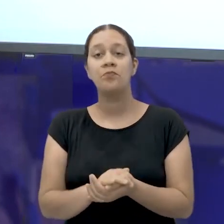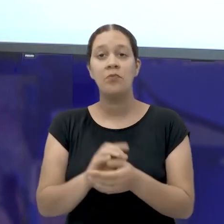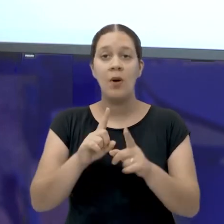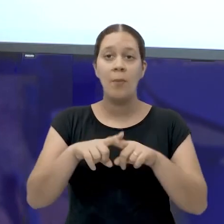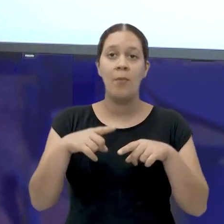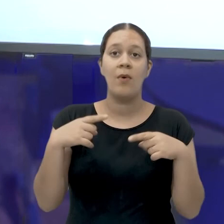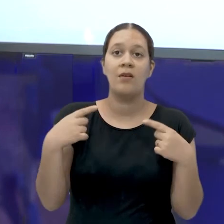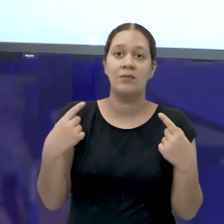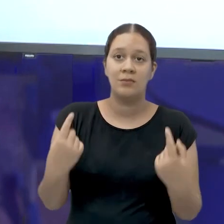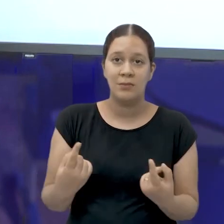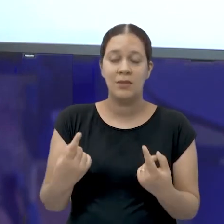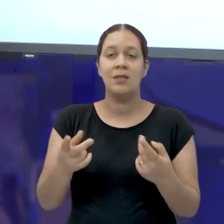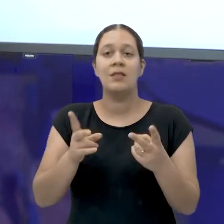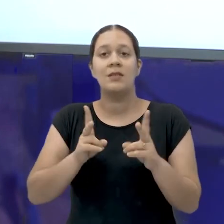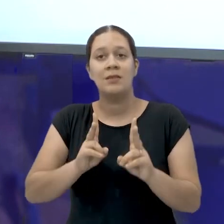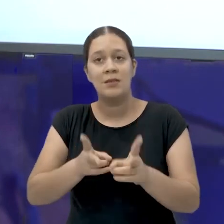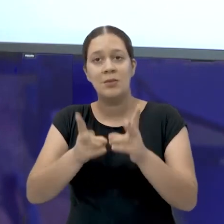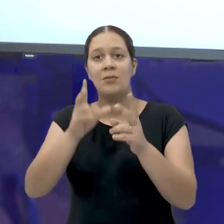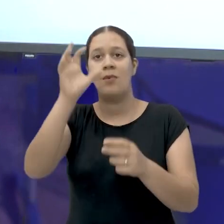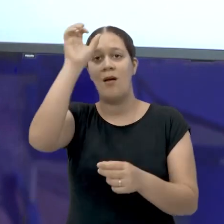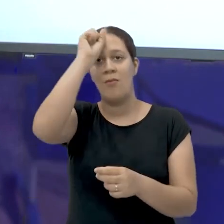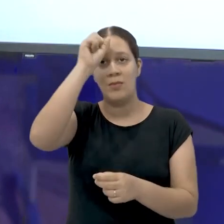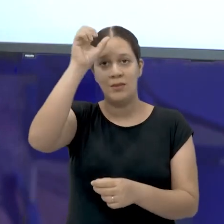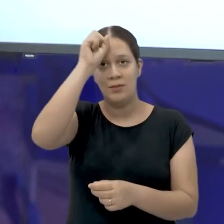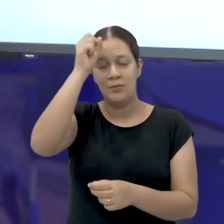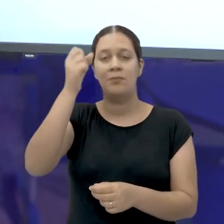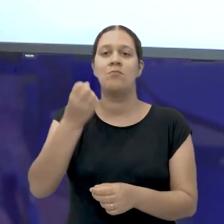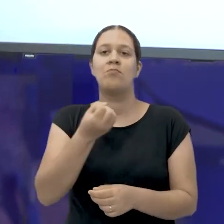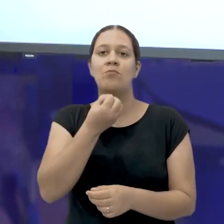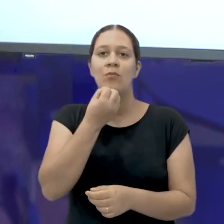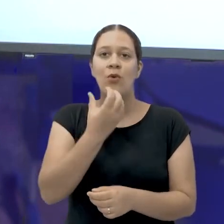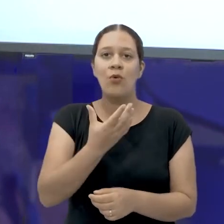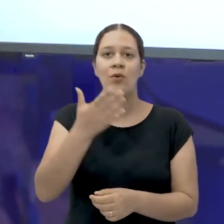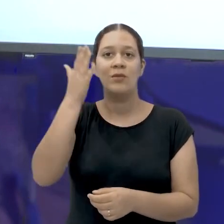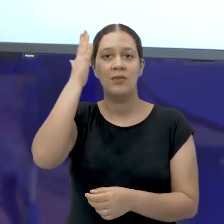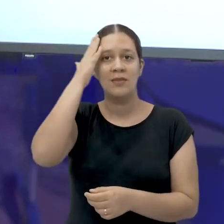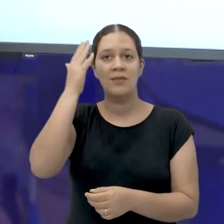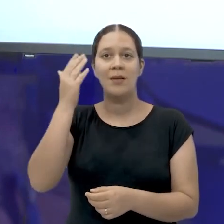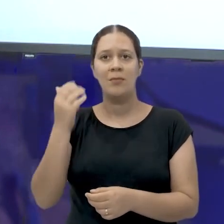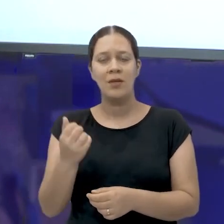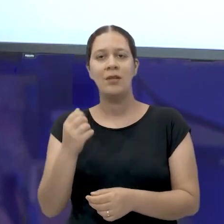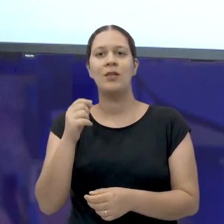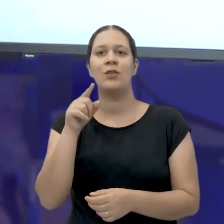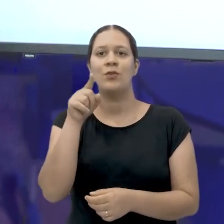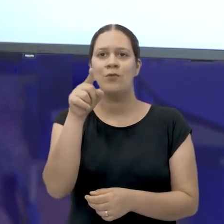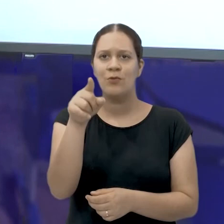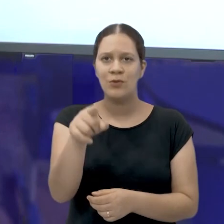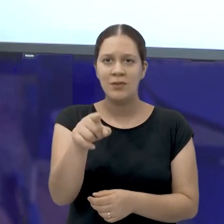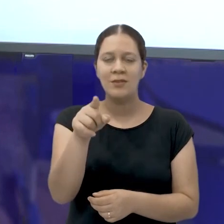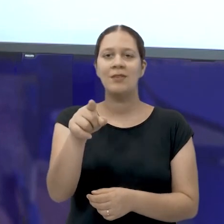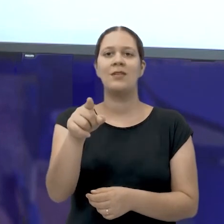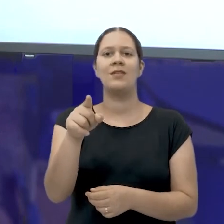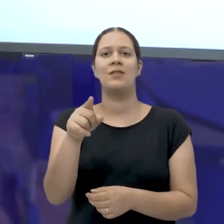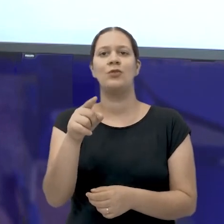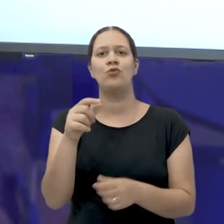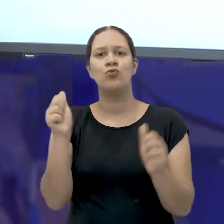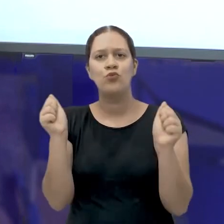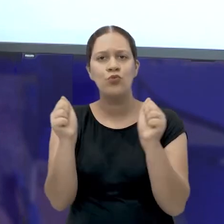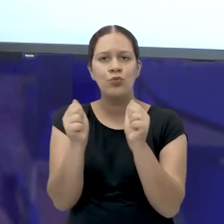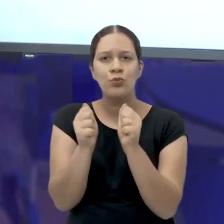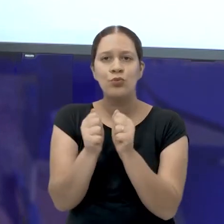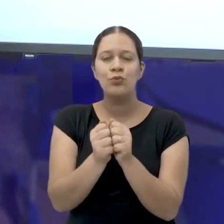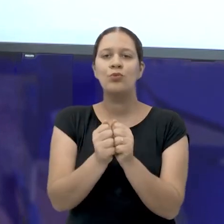Mas o bom é que temos sempre aprendido. O bom é saber que eu estou aqui desse lado e você também daí. E juntos